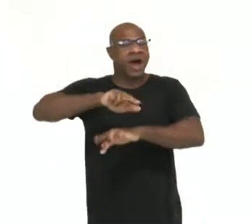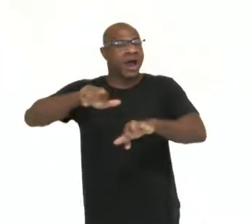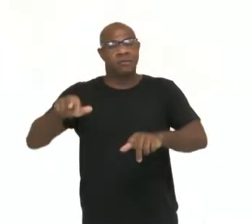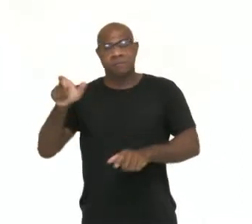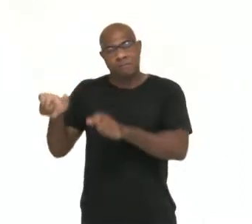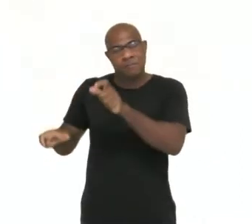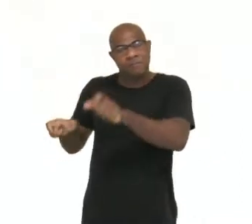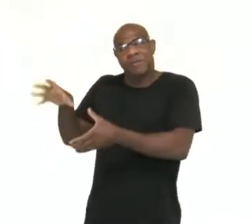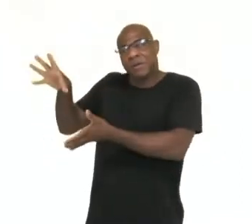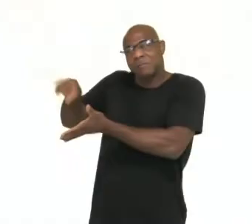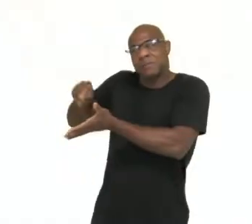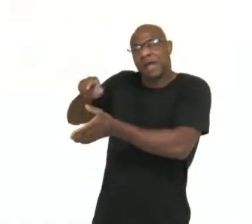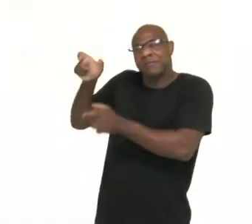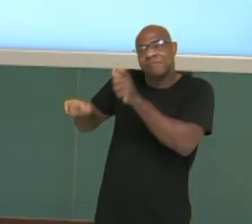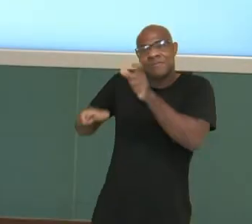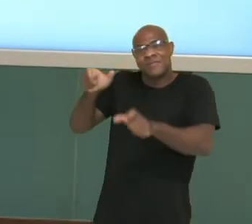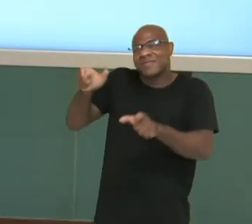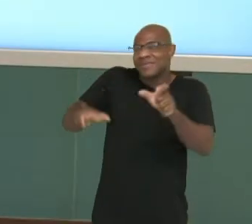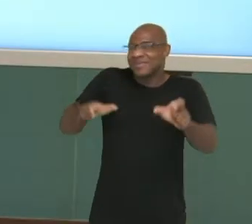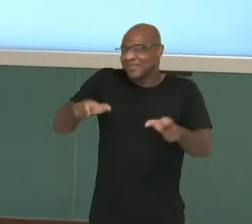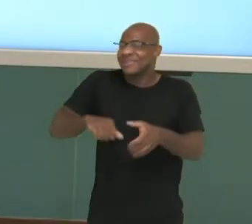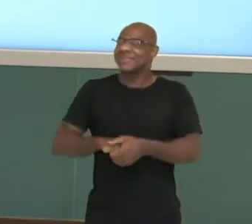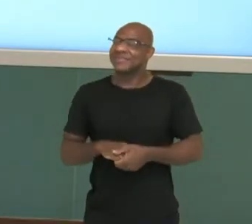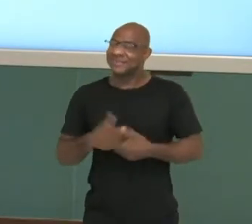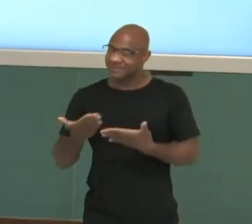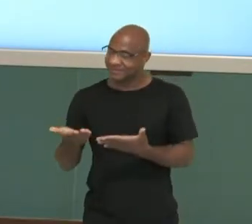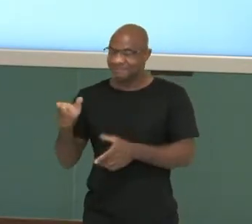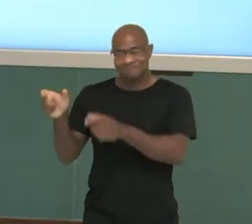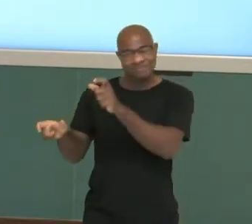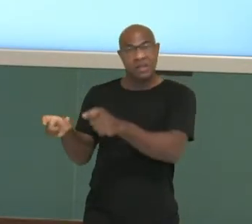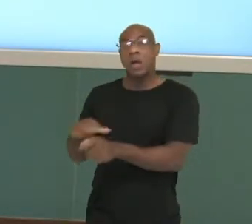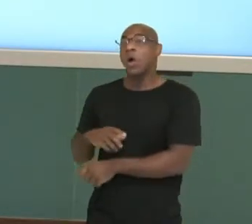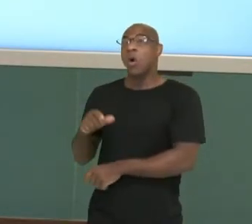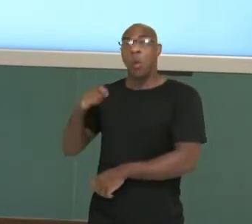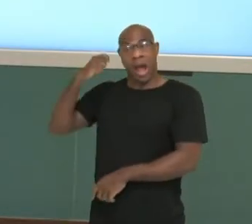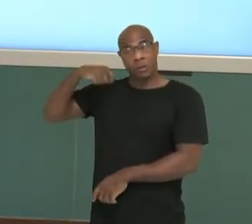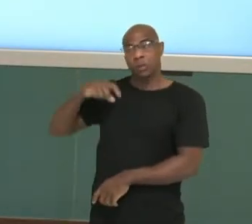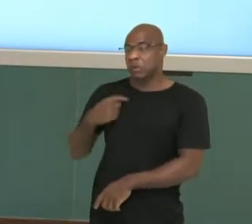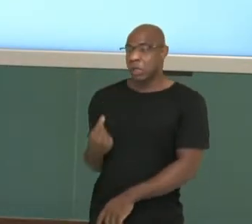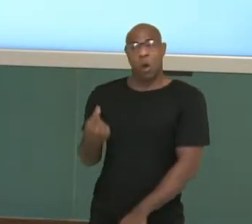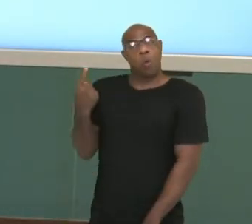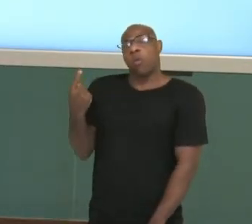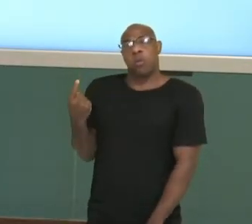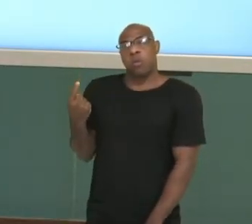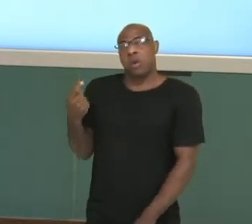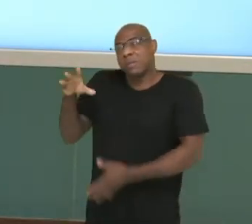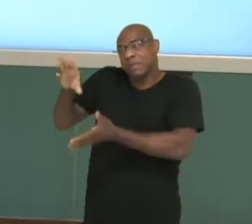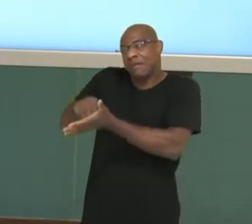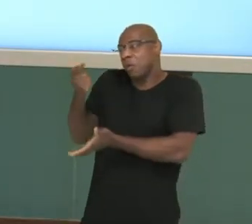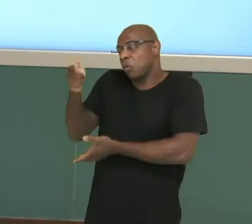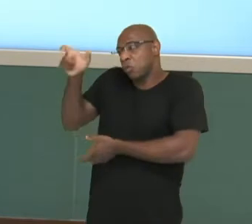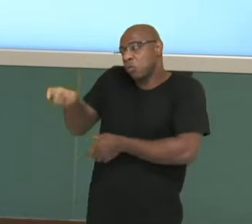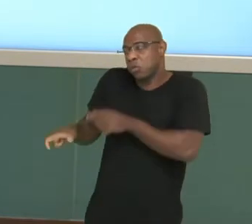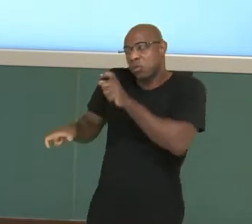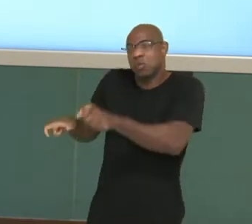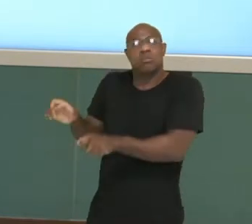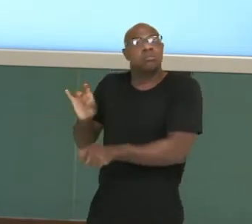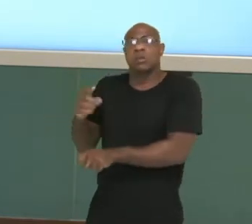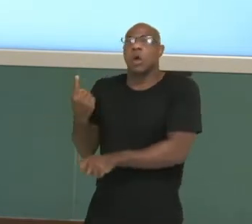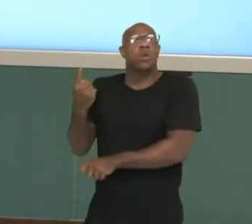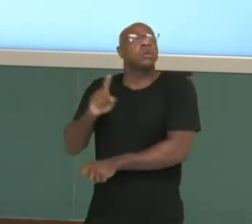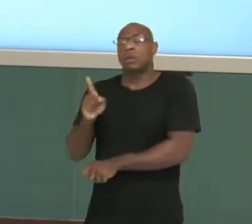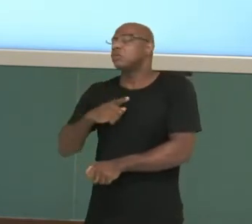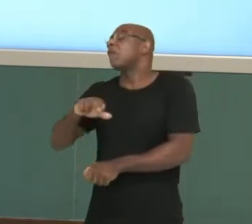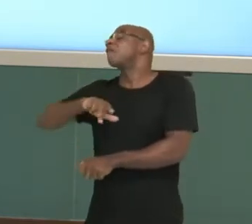personagens, né? Então, um ator ele não tinha somente um personagem, apesar deles se concentrarem na